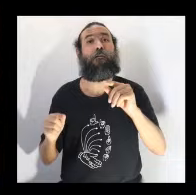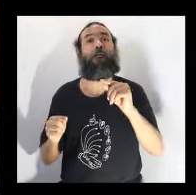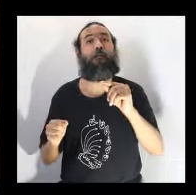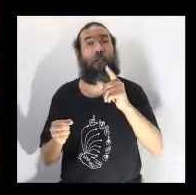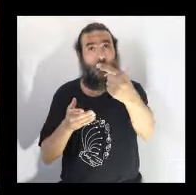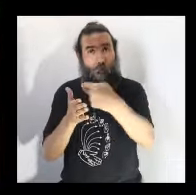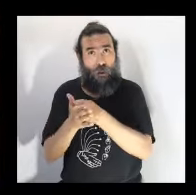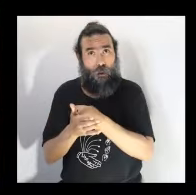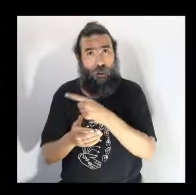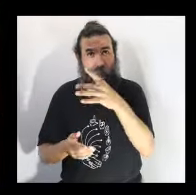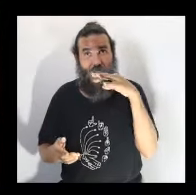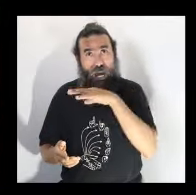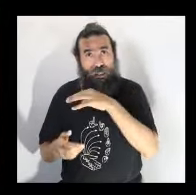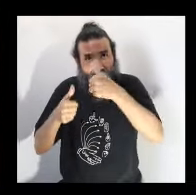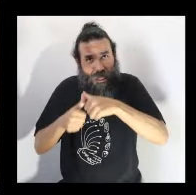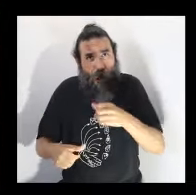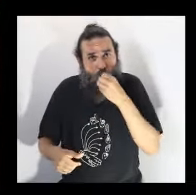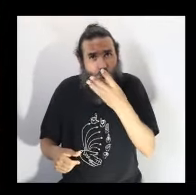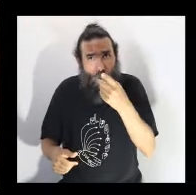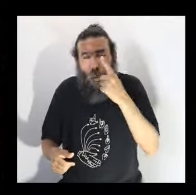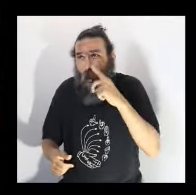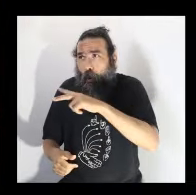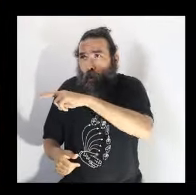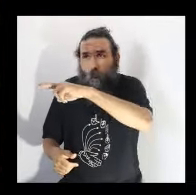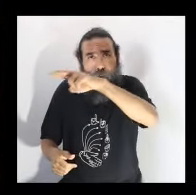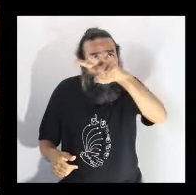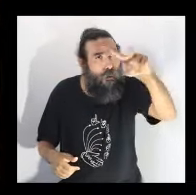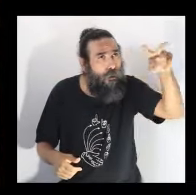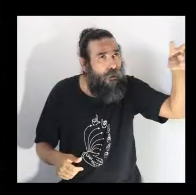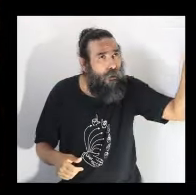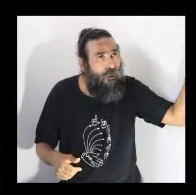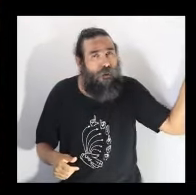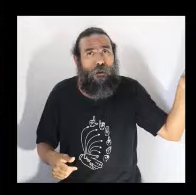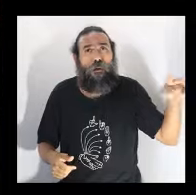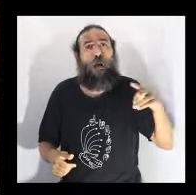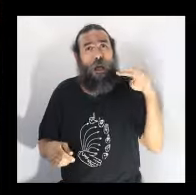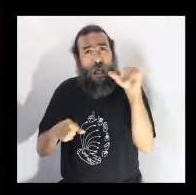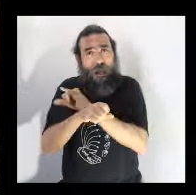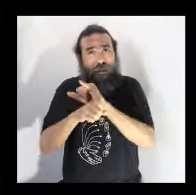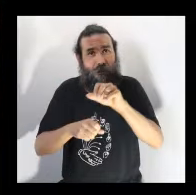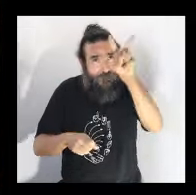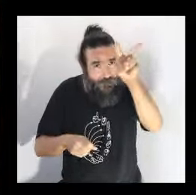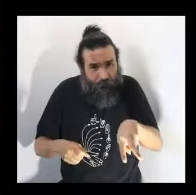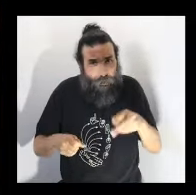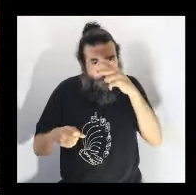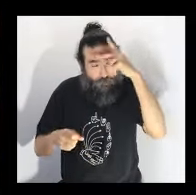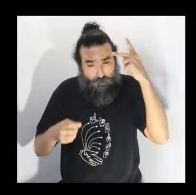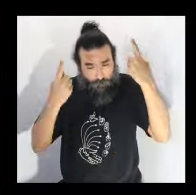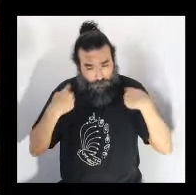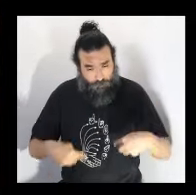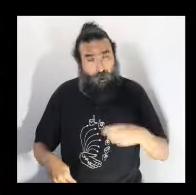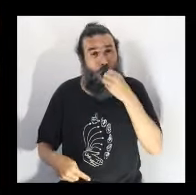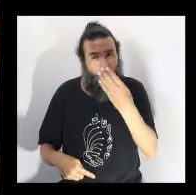há 50 está bom olhar em todas as direções e às vezes o filho que está bem está